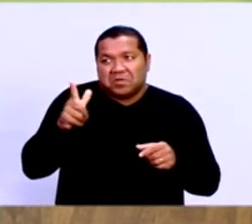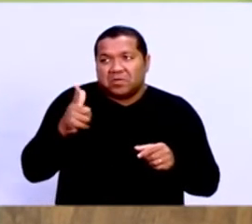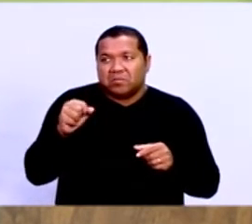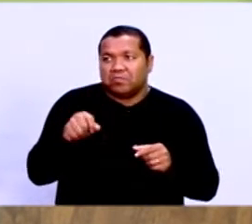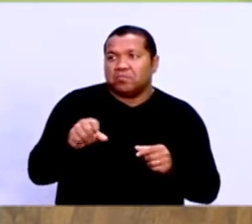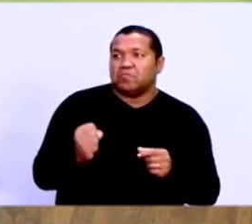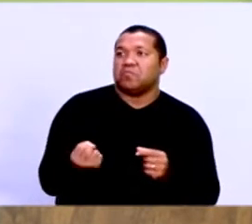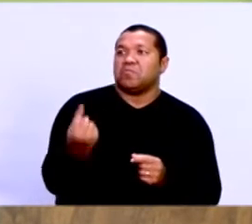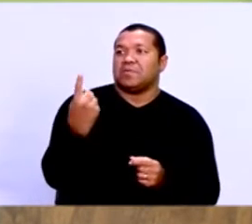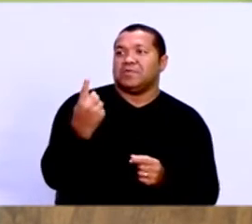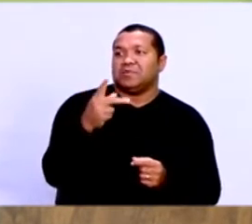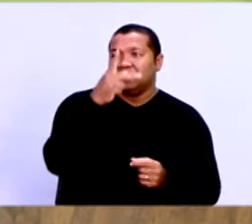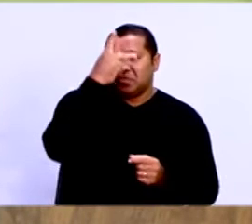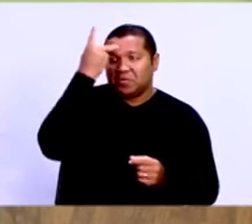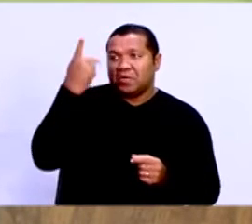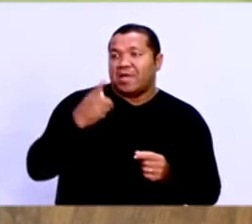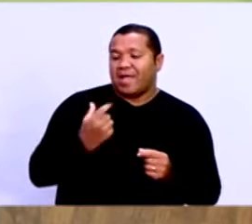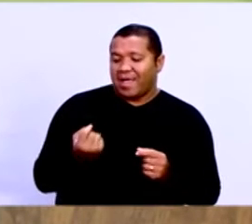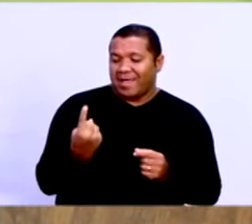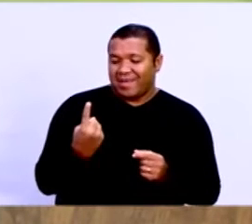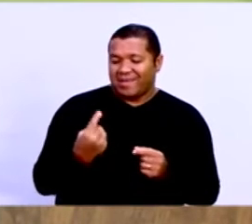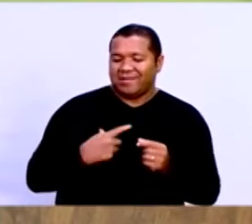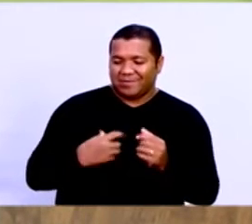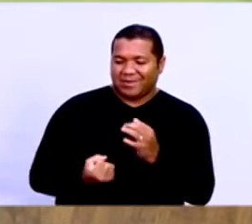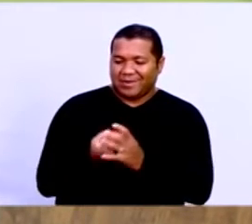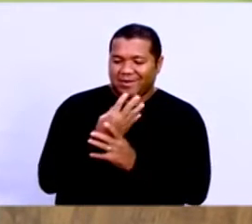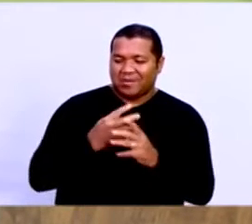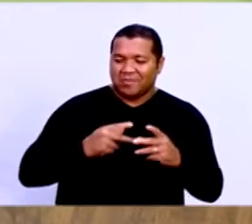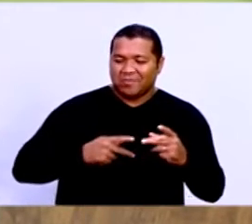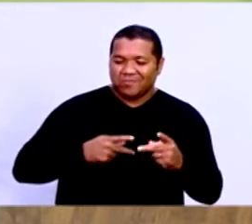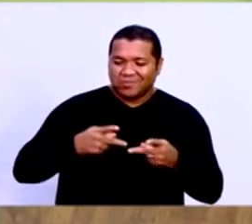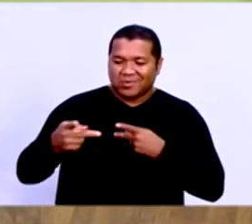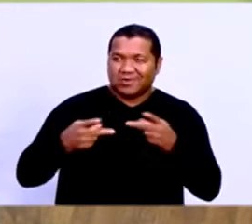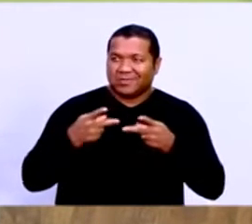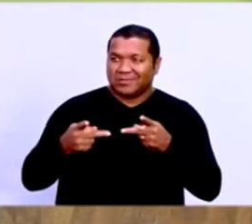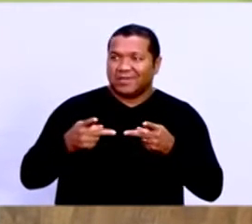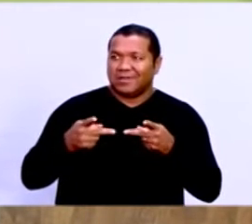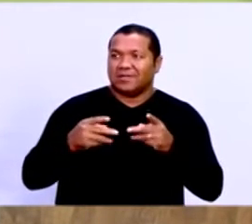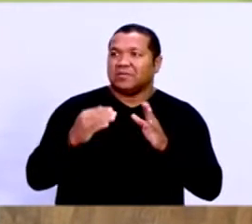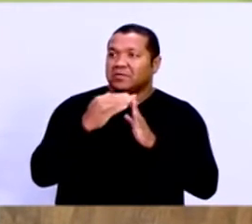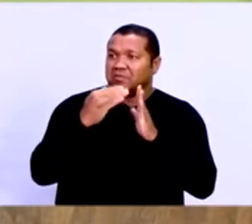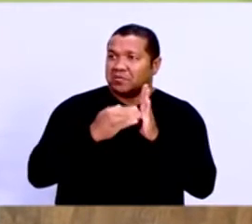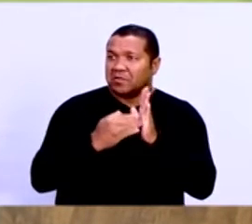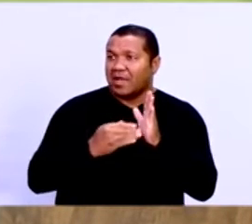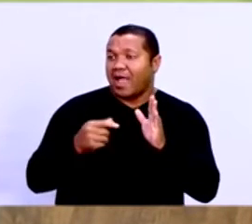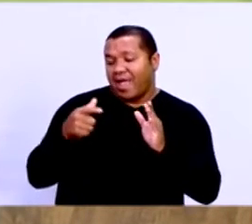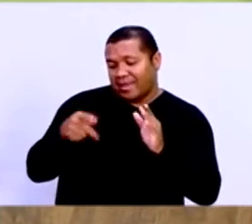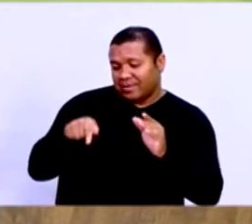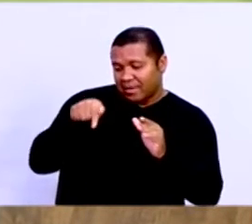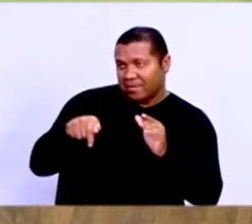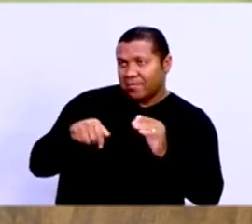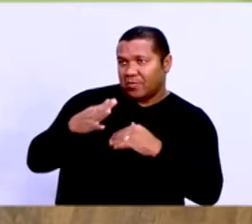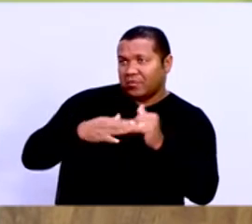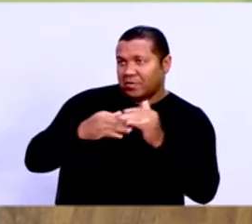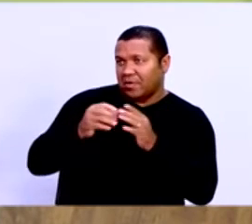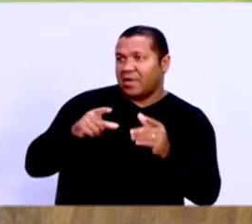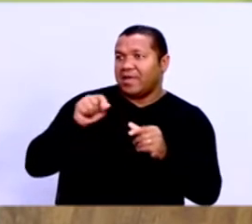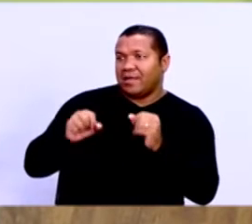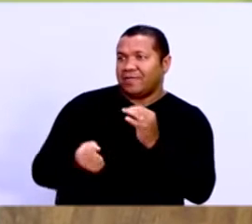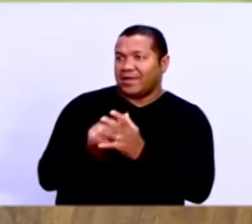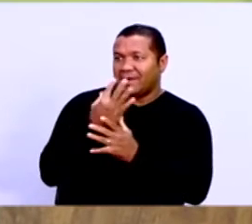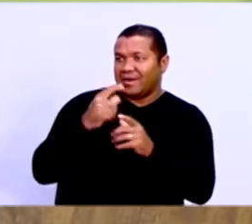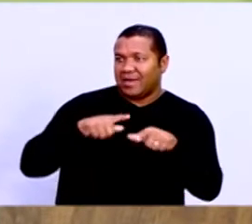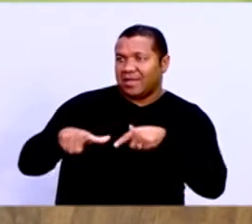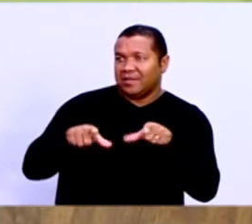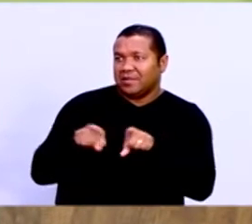o que faz todo o projeto né de software é o mesmo que vai implementar então ou seja